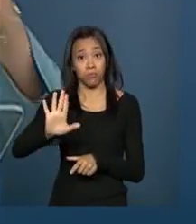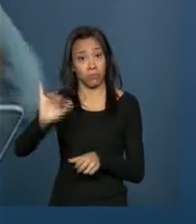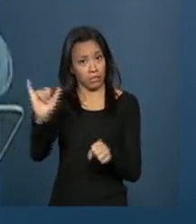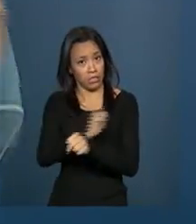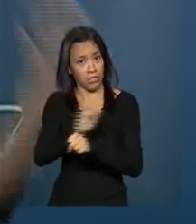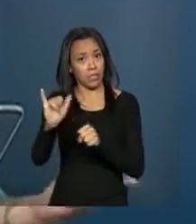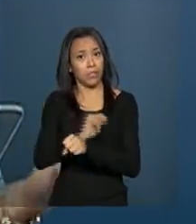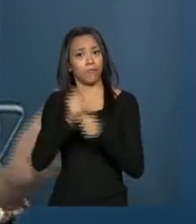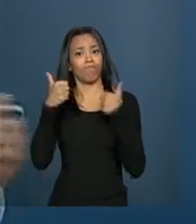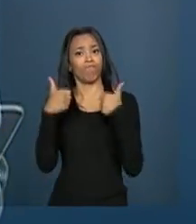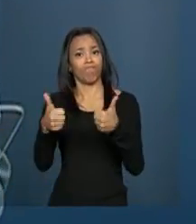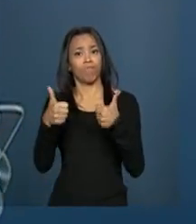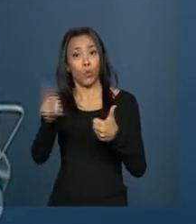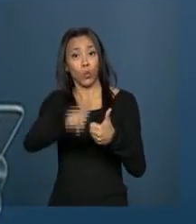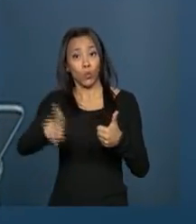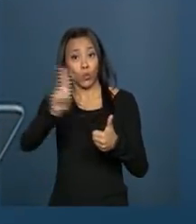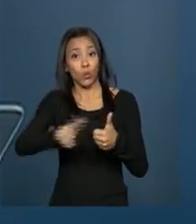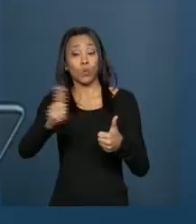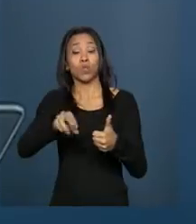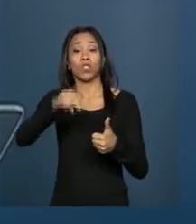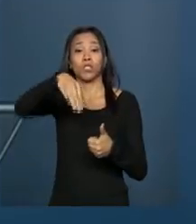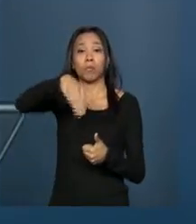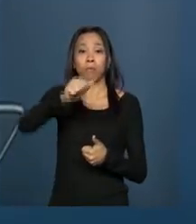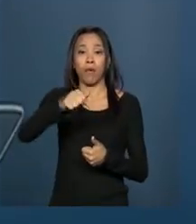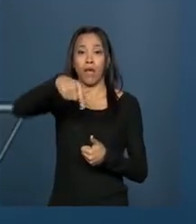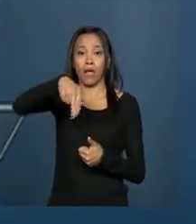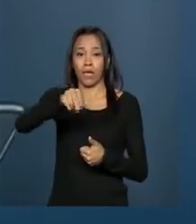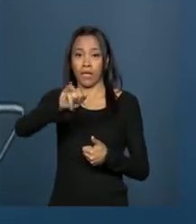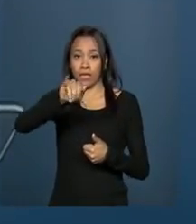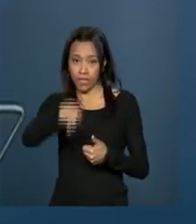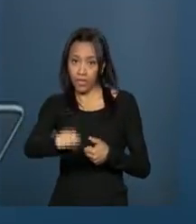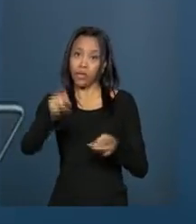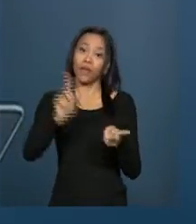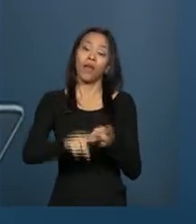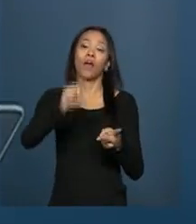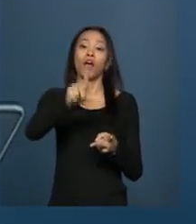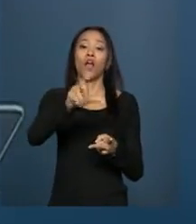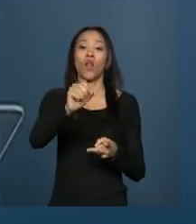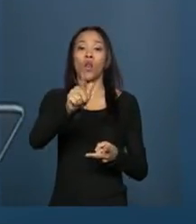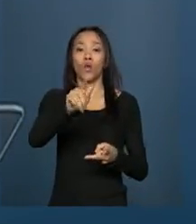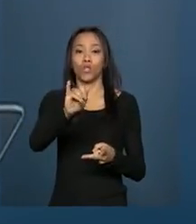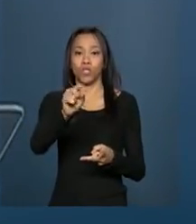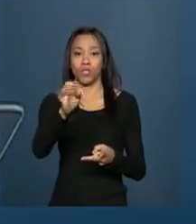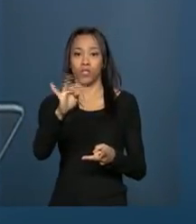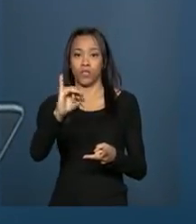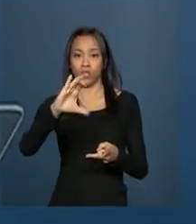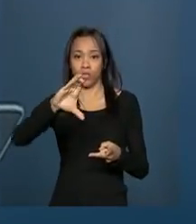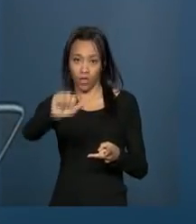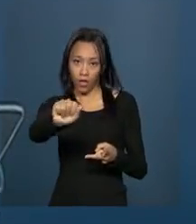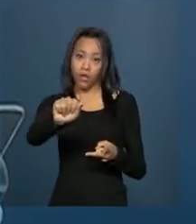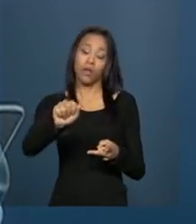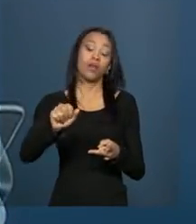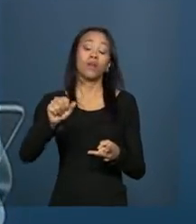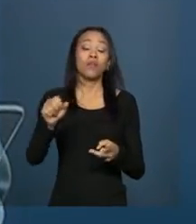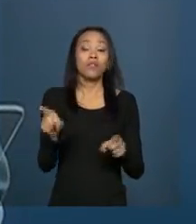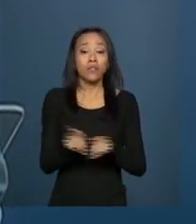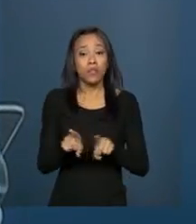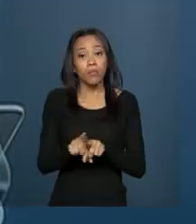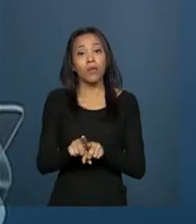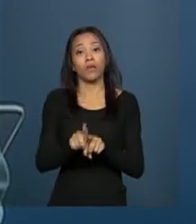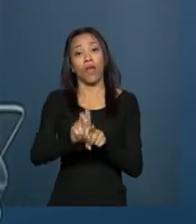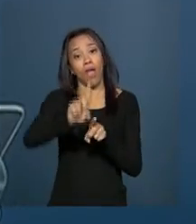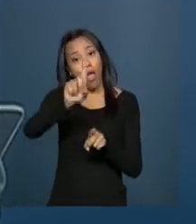de máquinas mais modernas, de tecnologias logísticas mais avançadas, e por isso